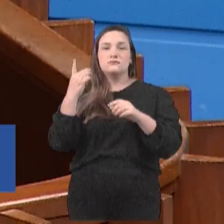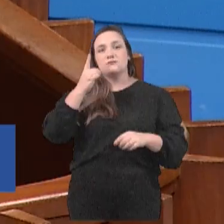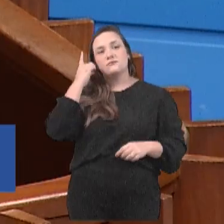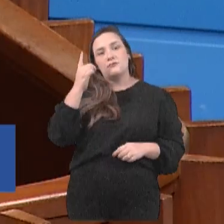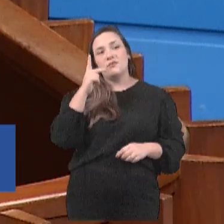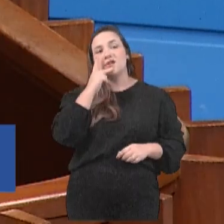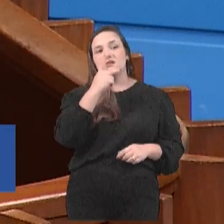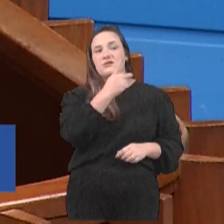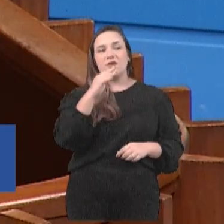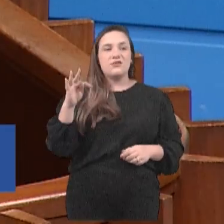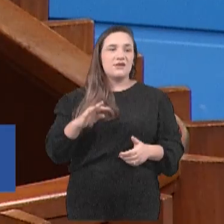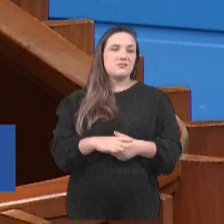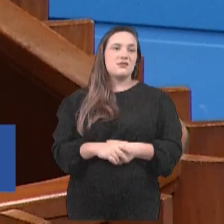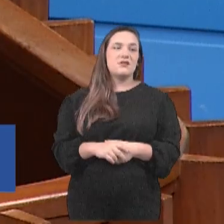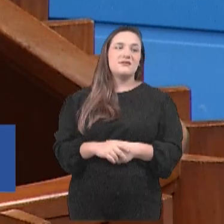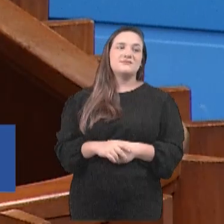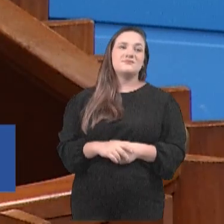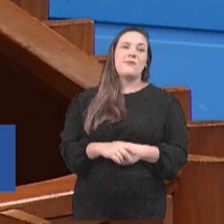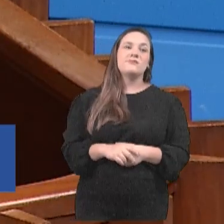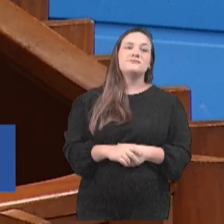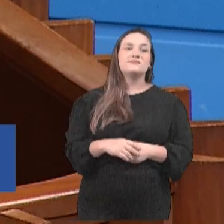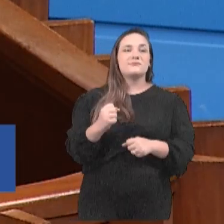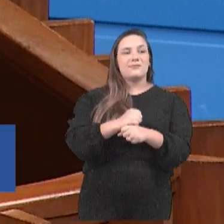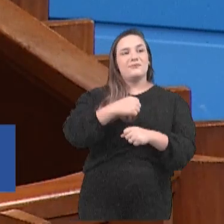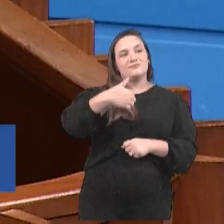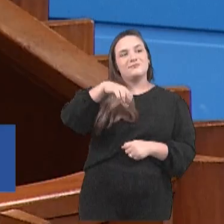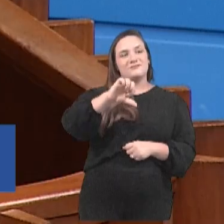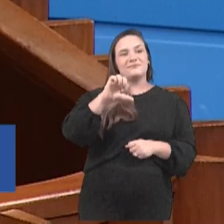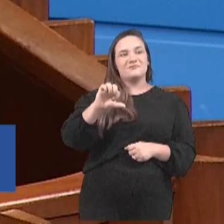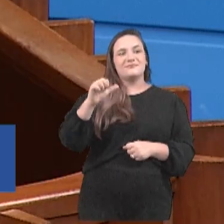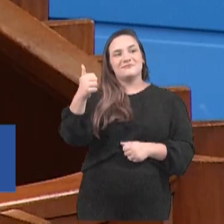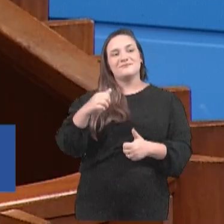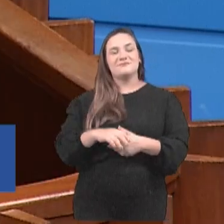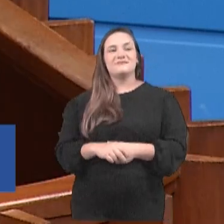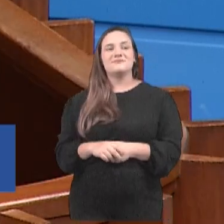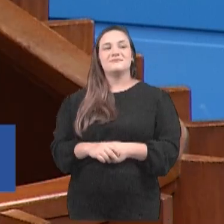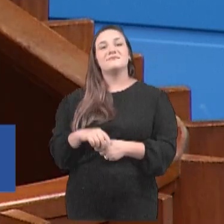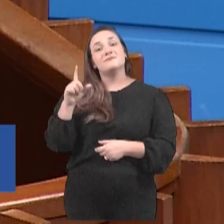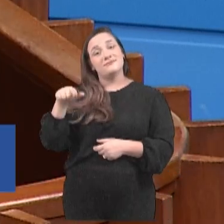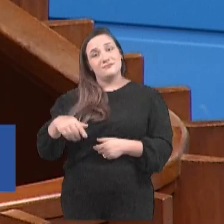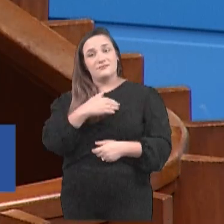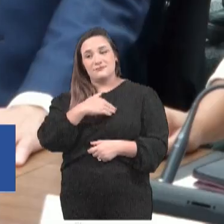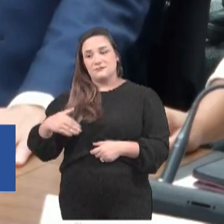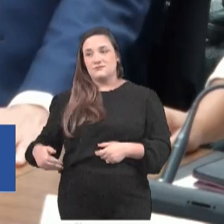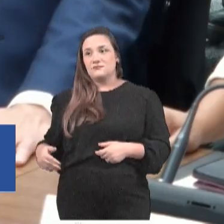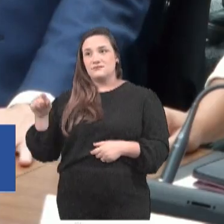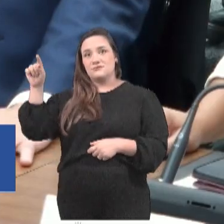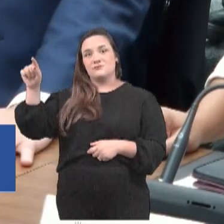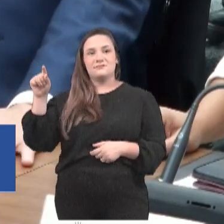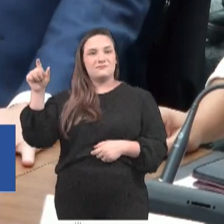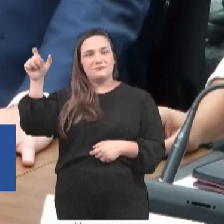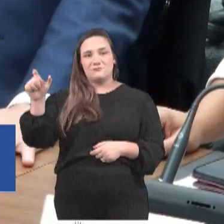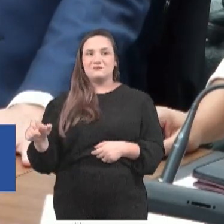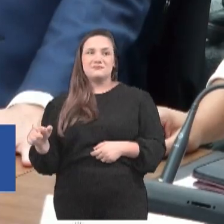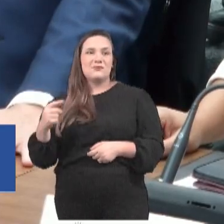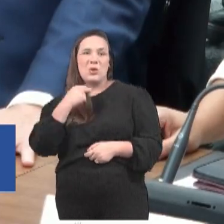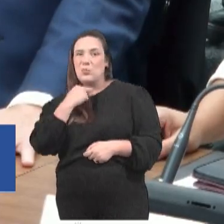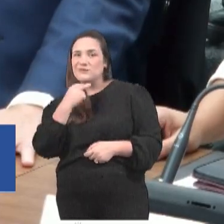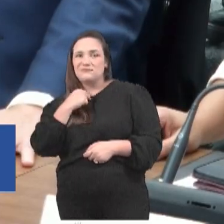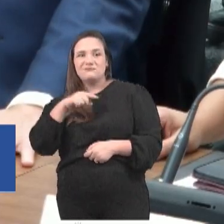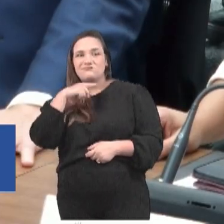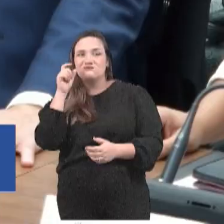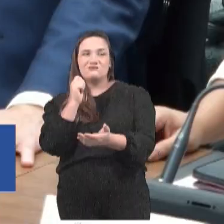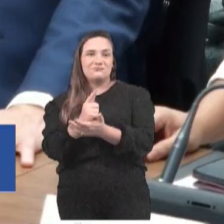PT, em 91, eleito em 90, a governadoria estava ocupada, que